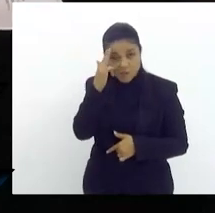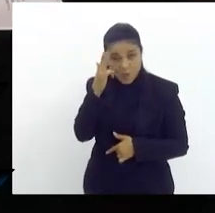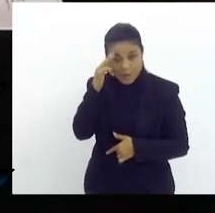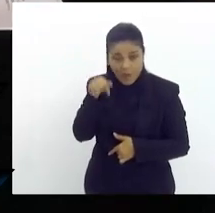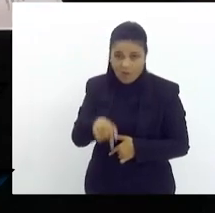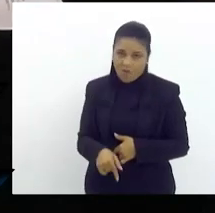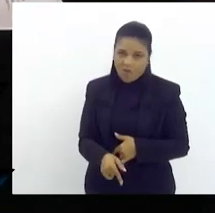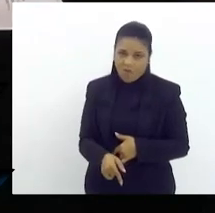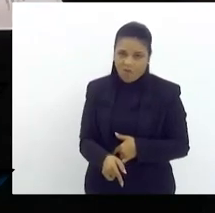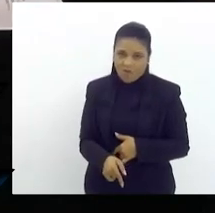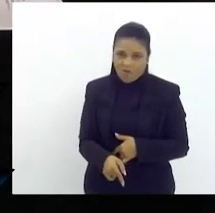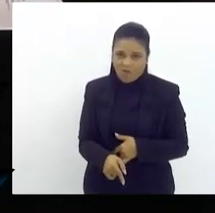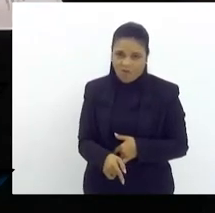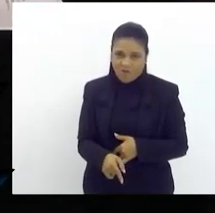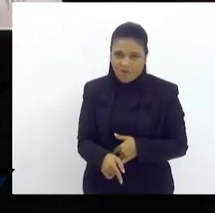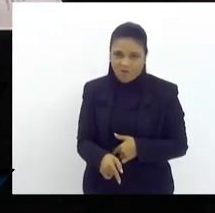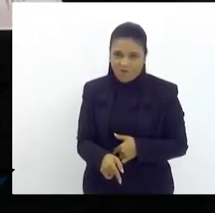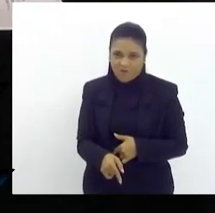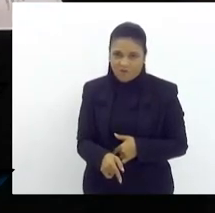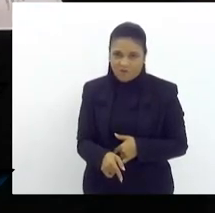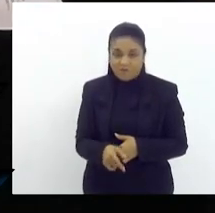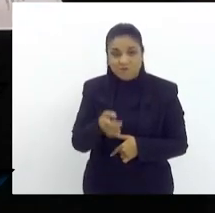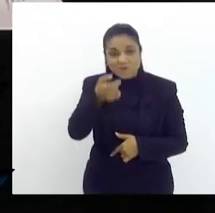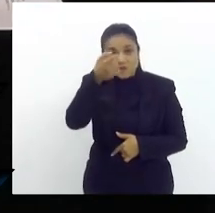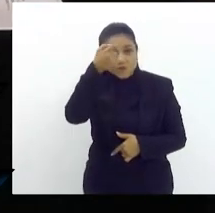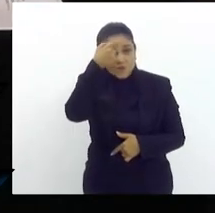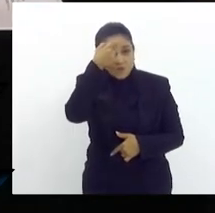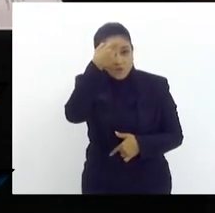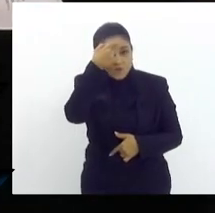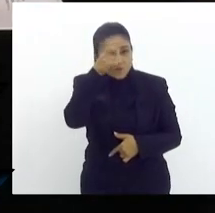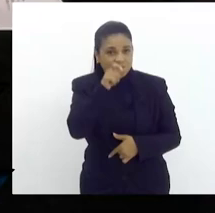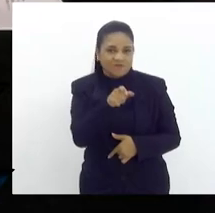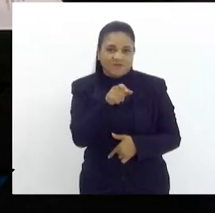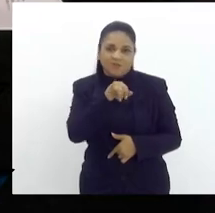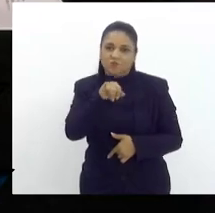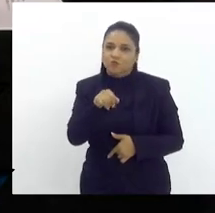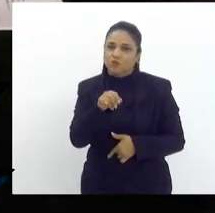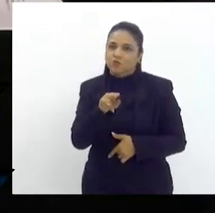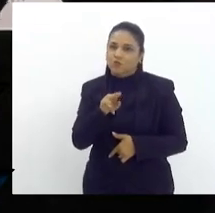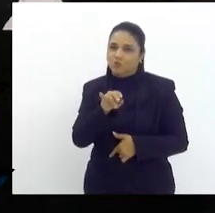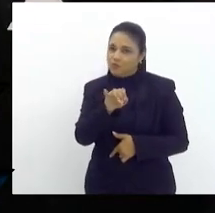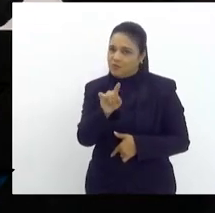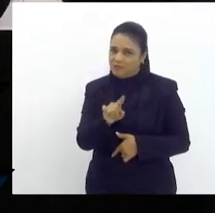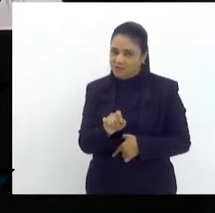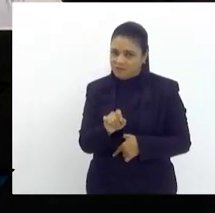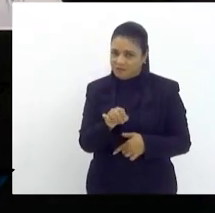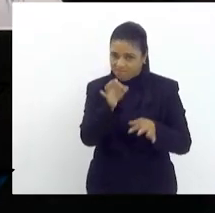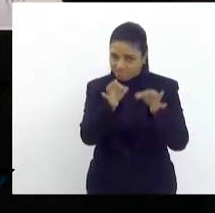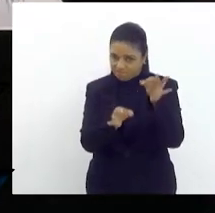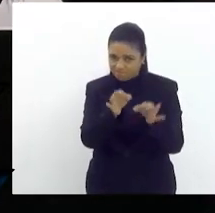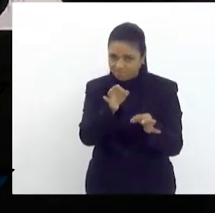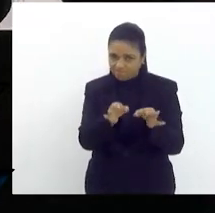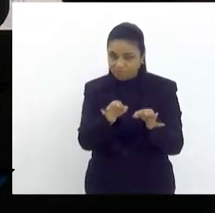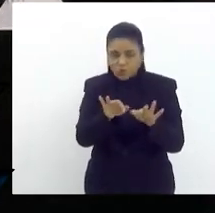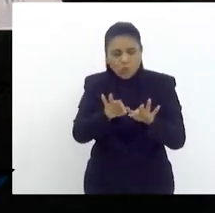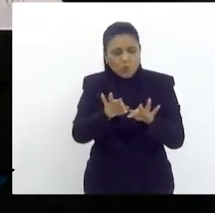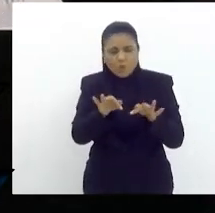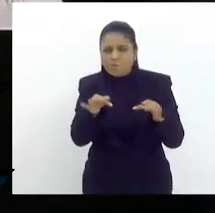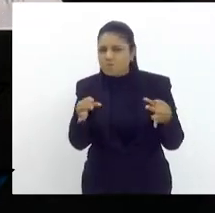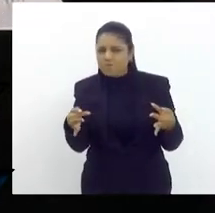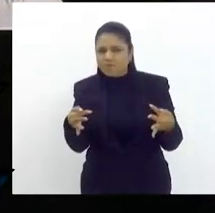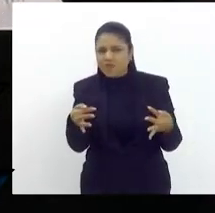ele está sendo sensato ele está sendo humilde ele não está